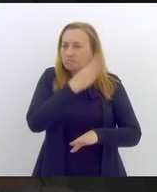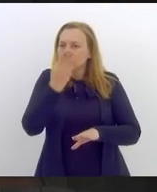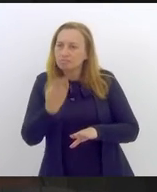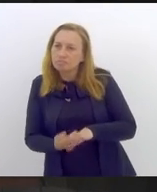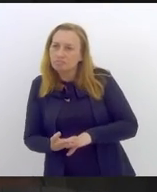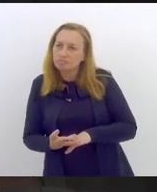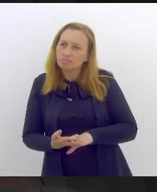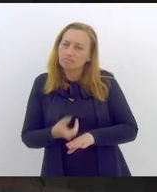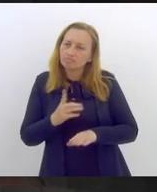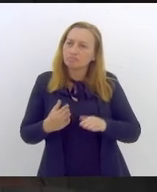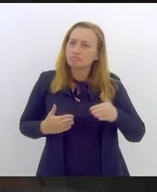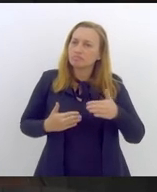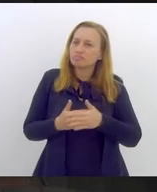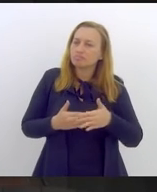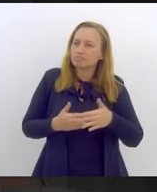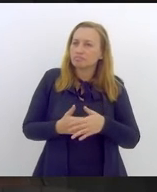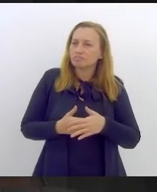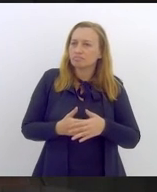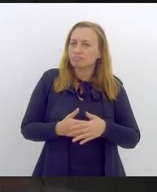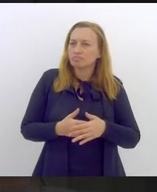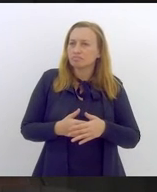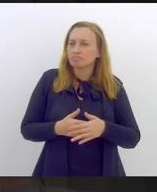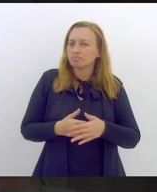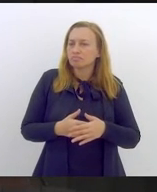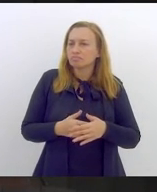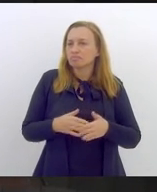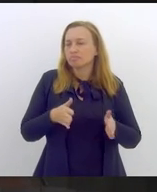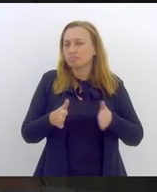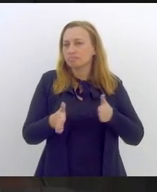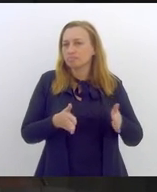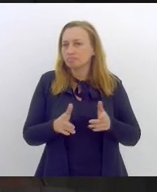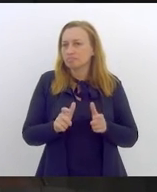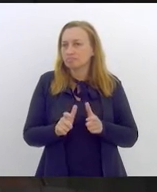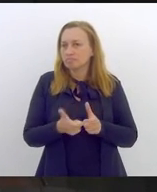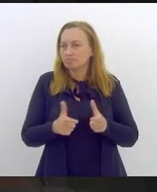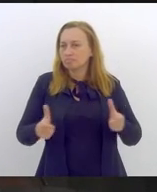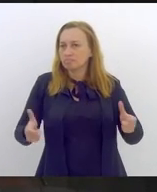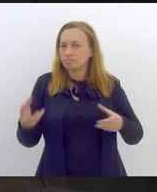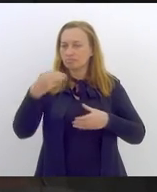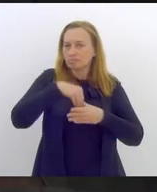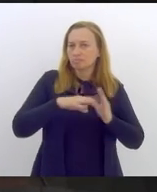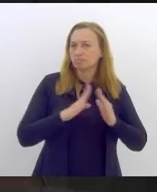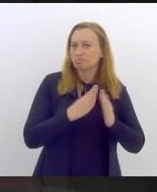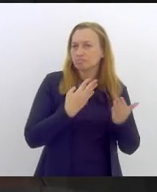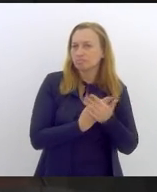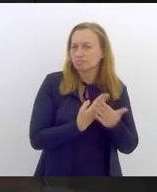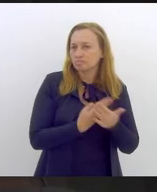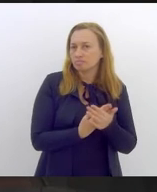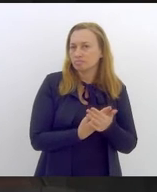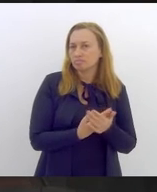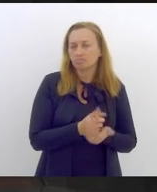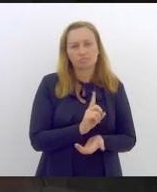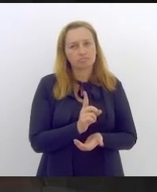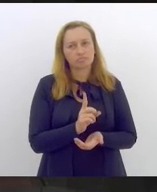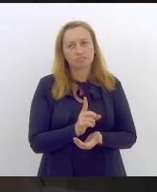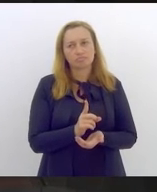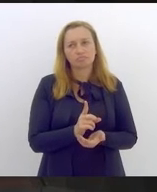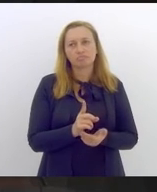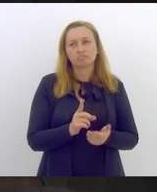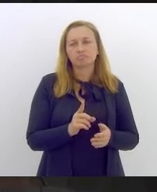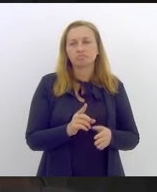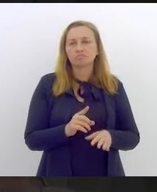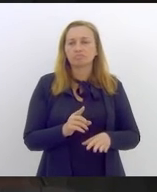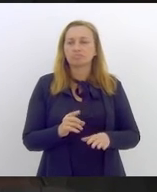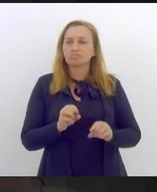não se limita a uma jornada escolar mais longa educação integral não é botar o criança na escola por mais tempo apenas educação integral